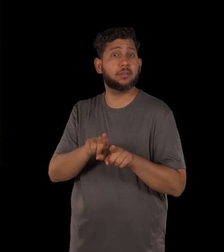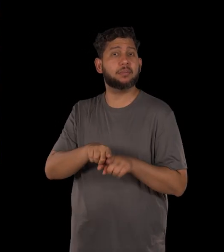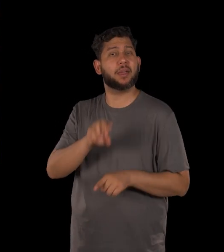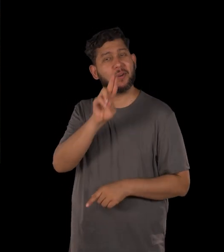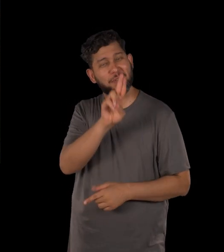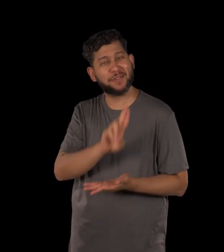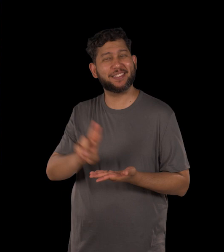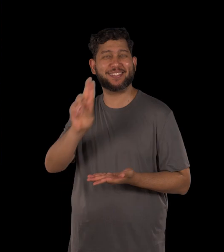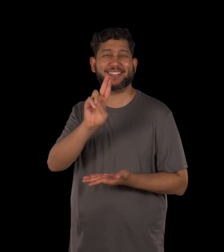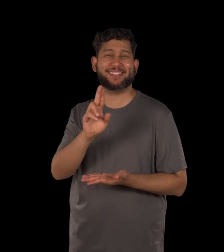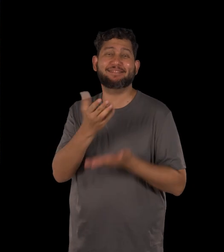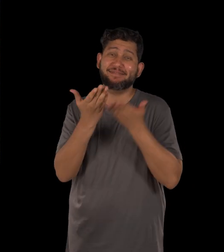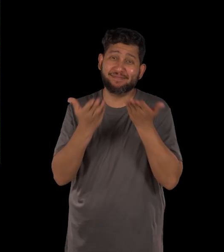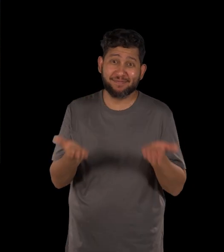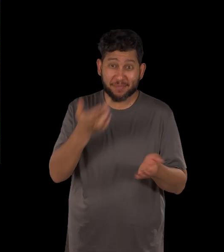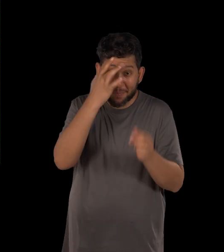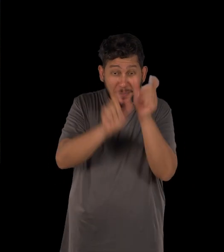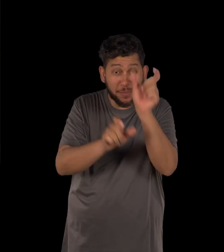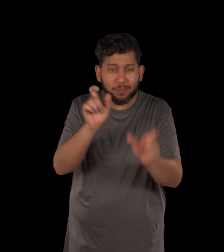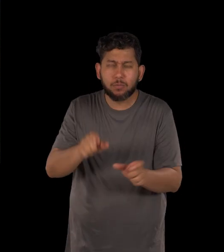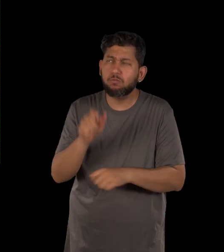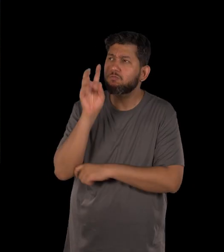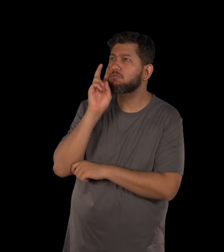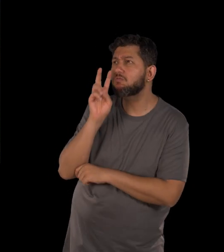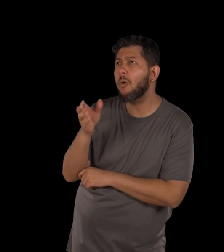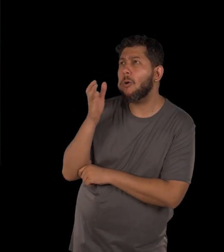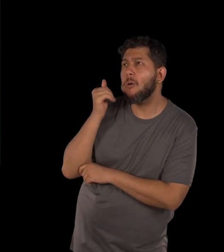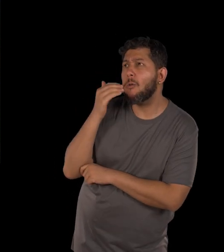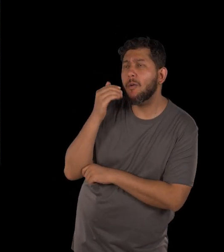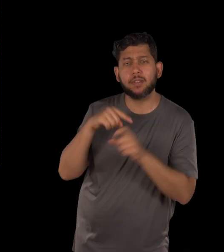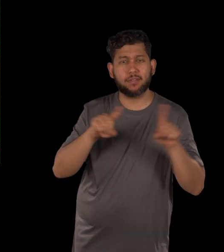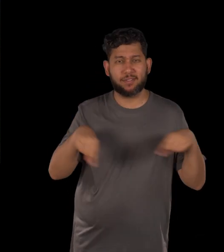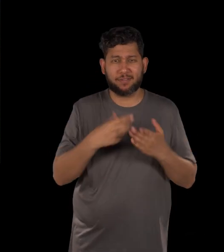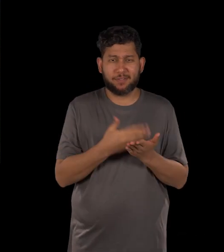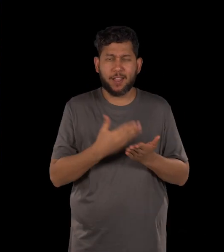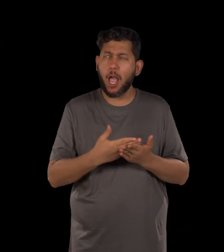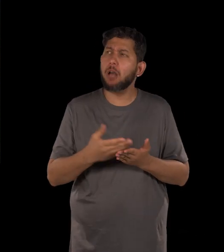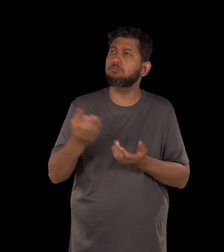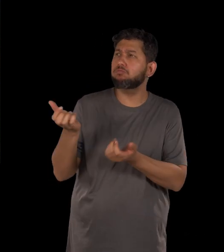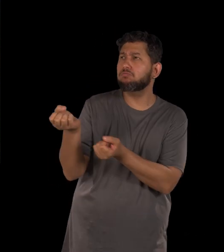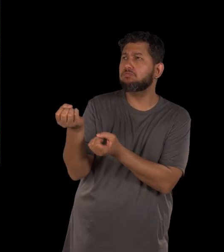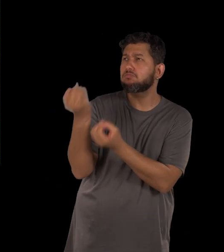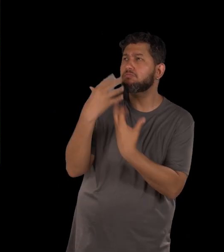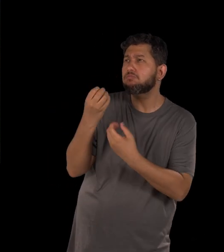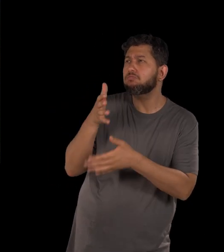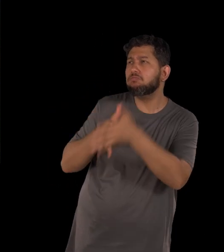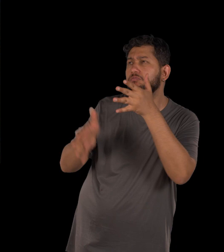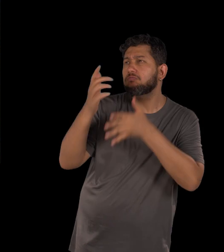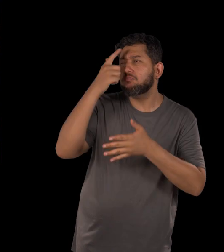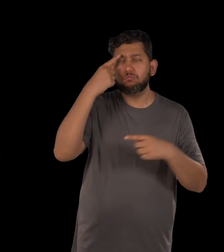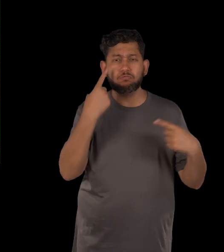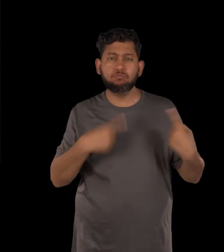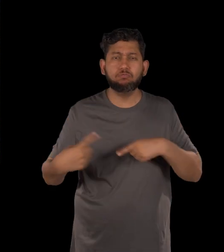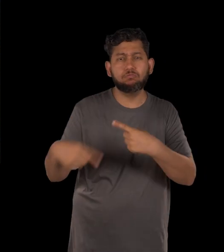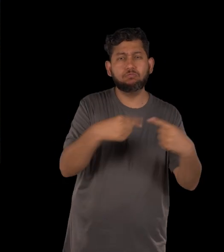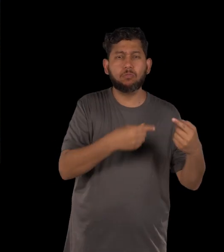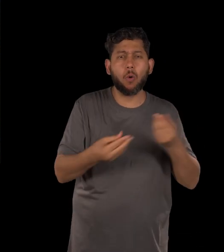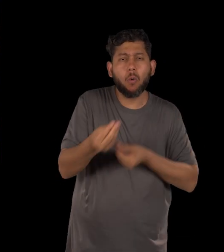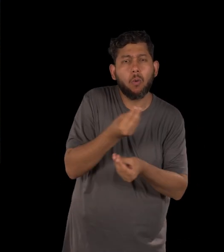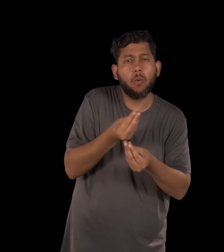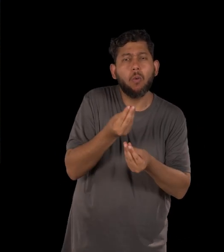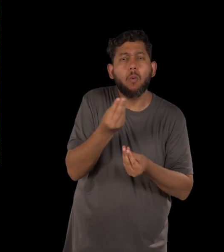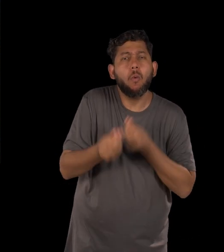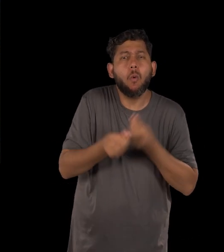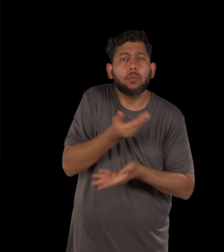isso, os alunos são estimulados a debater em sala de aula a importância das práticas medicinais através dos tempos, aquilo que ainda hoje